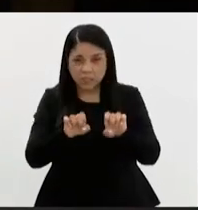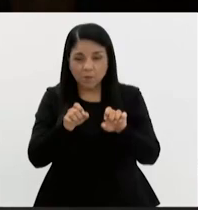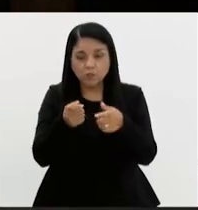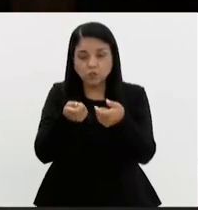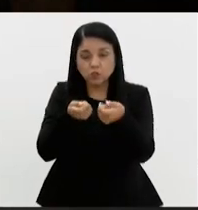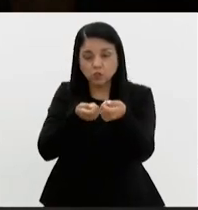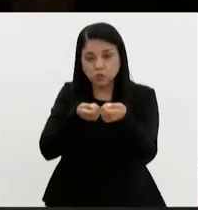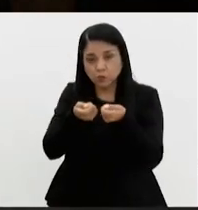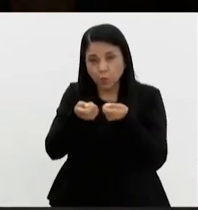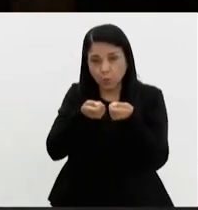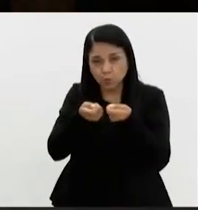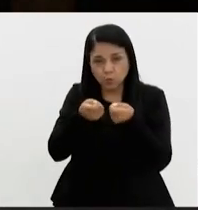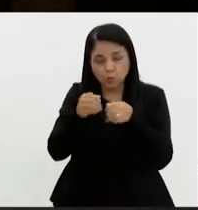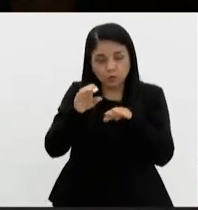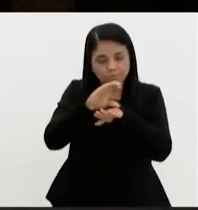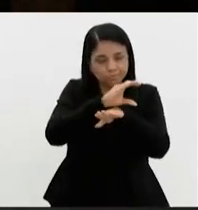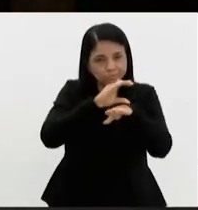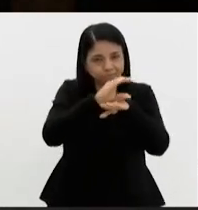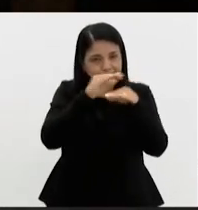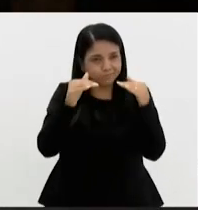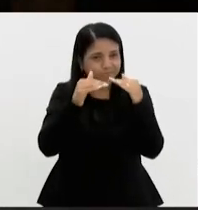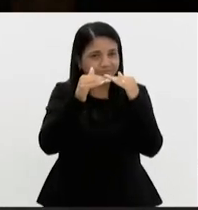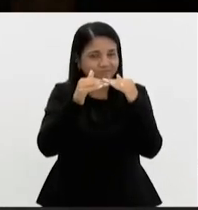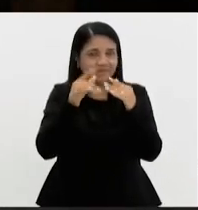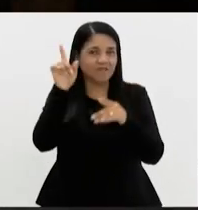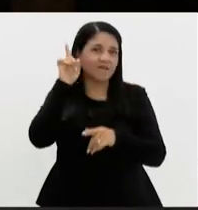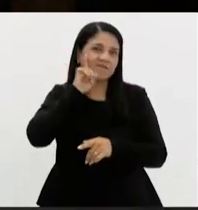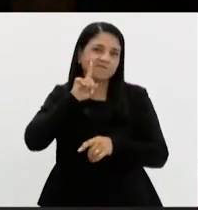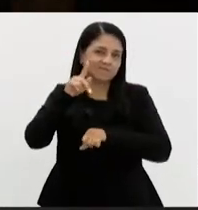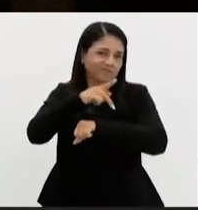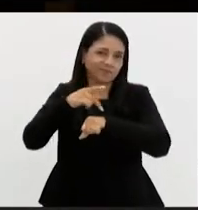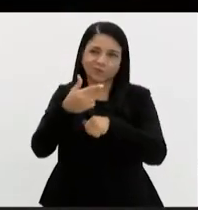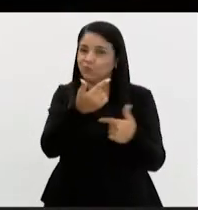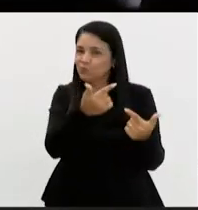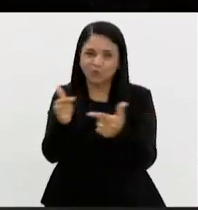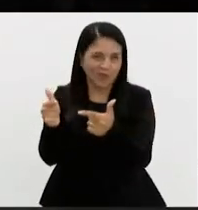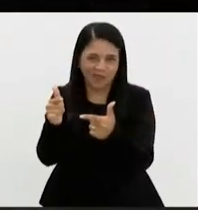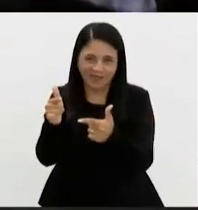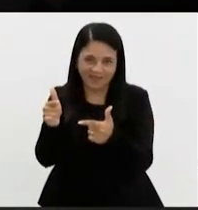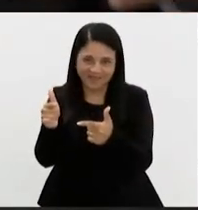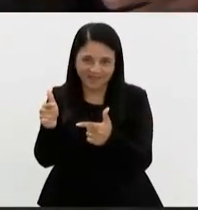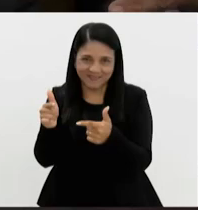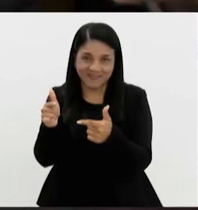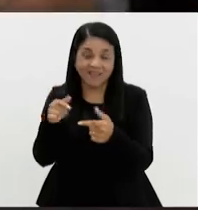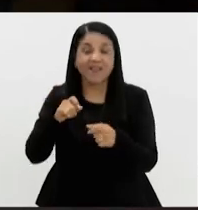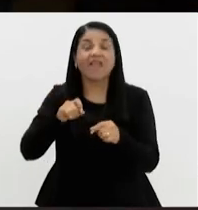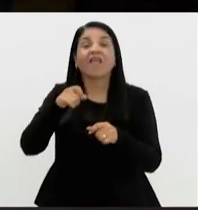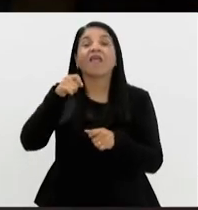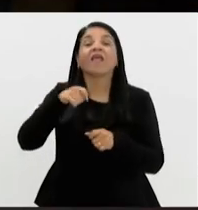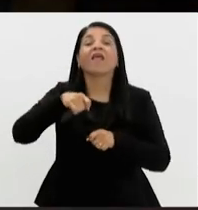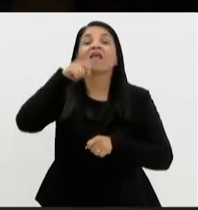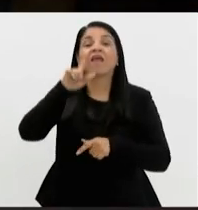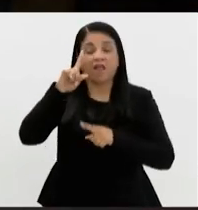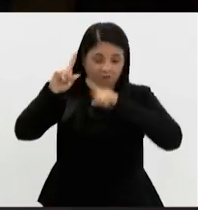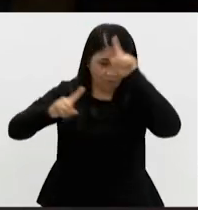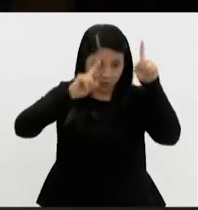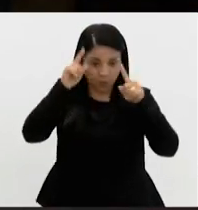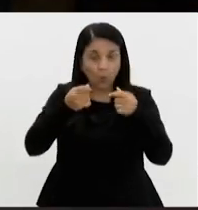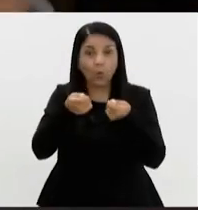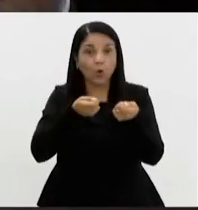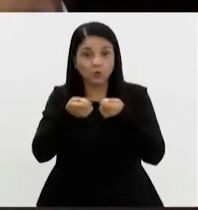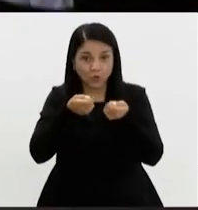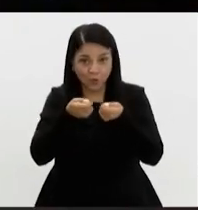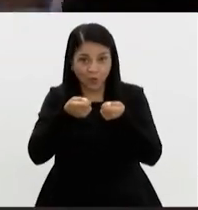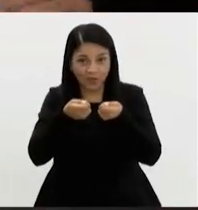de constitucionalidade que os americanos não têm Quem inventou o controle de constitucionalidade foram os americanos